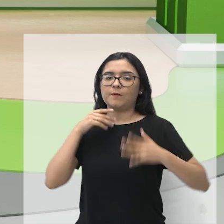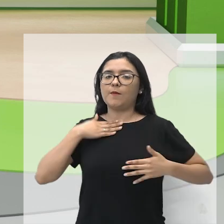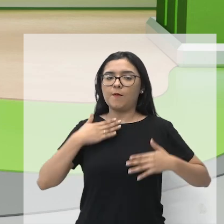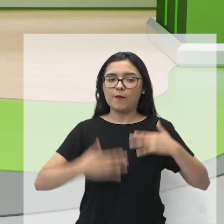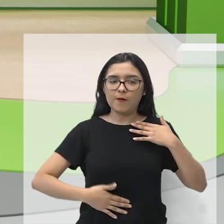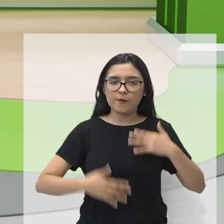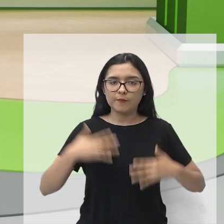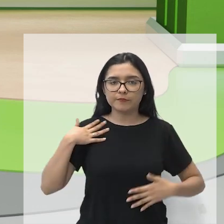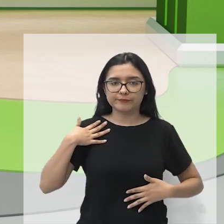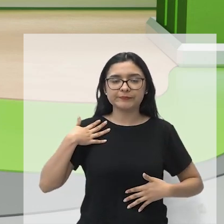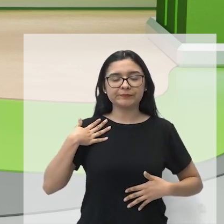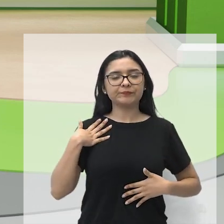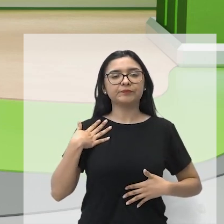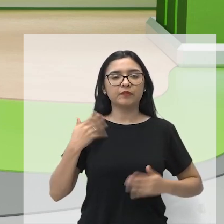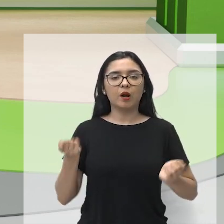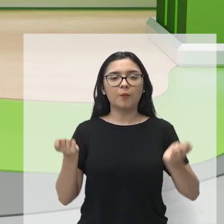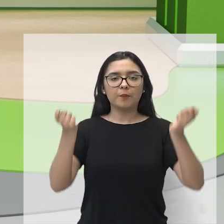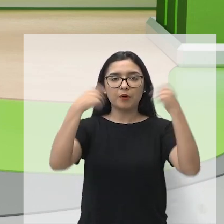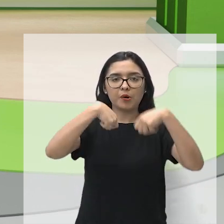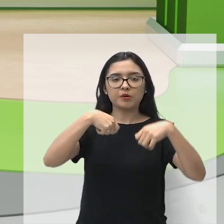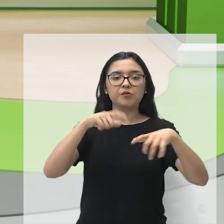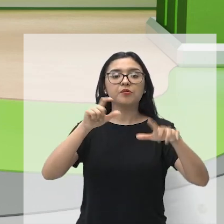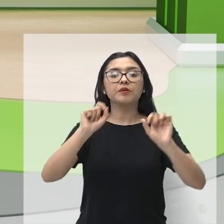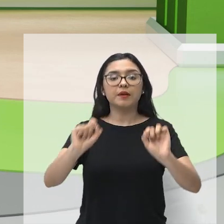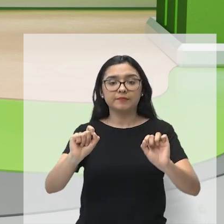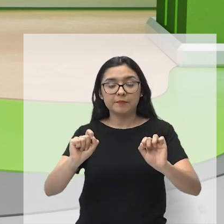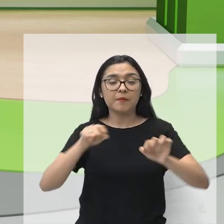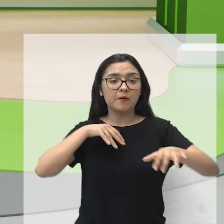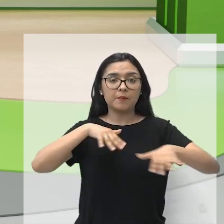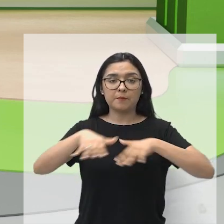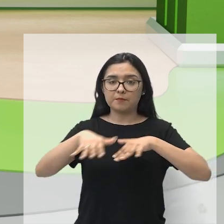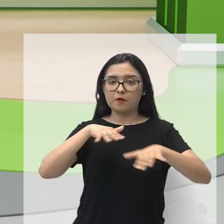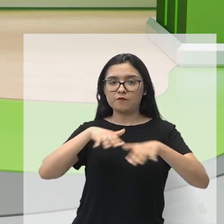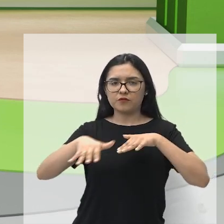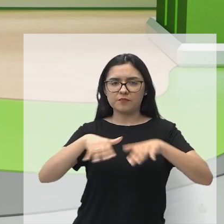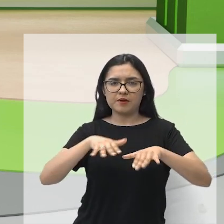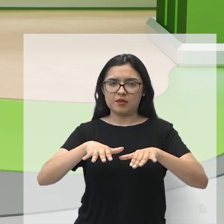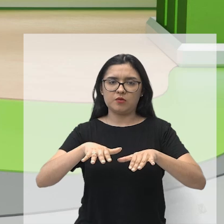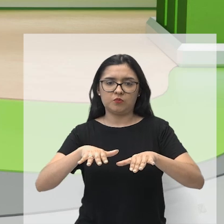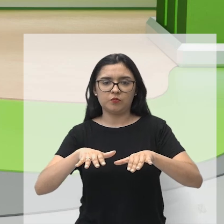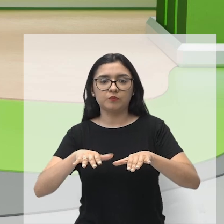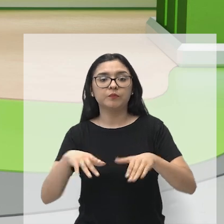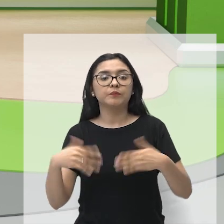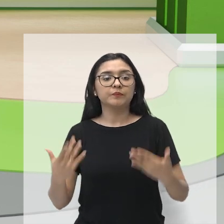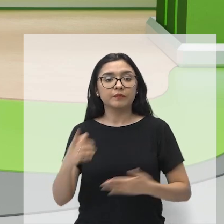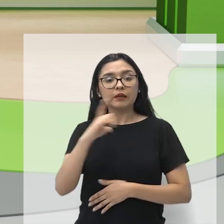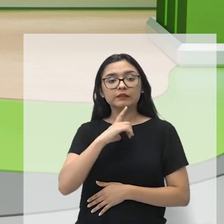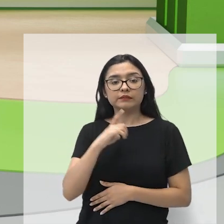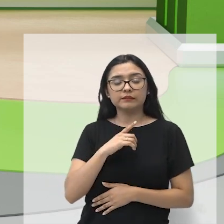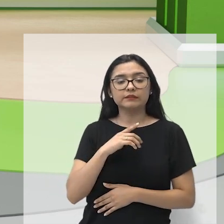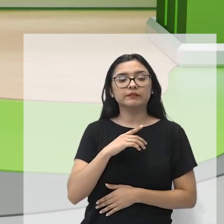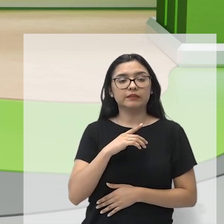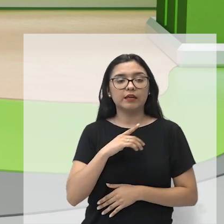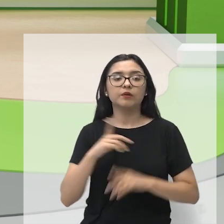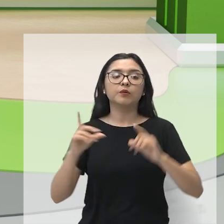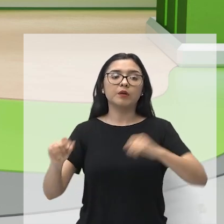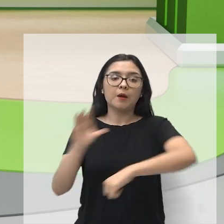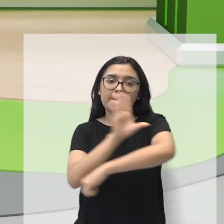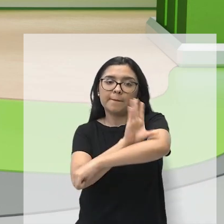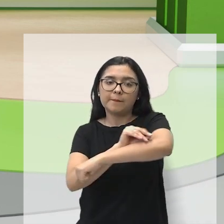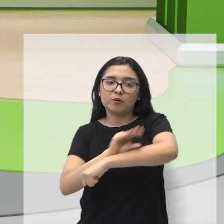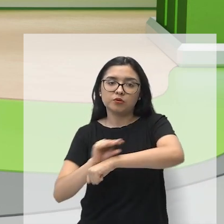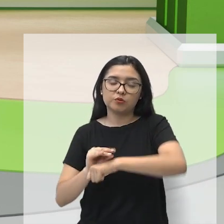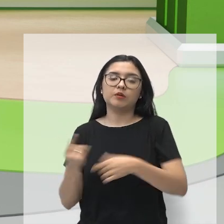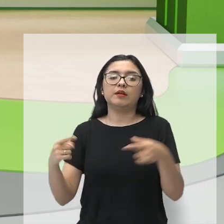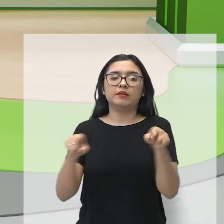e que nos permite realizar movimentos. Nós temos aqui o sistema muscular e